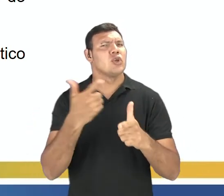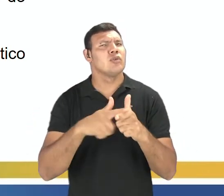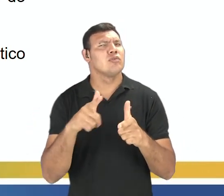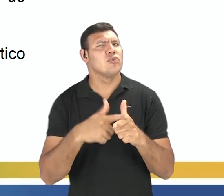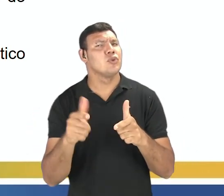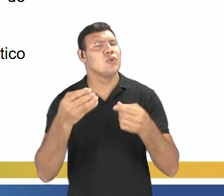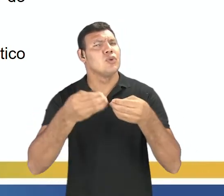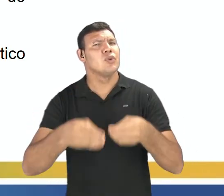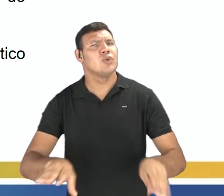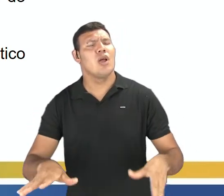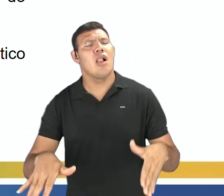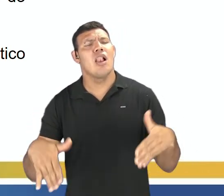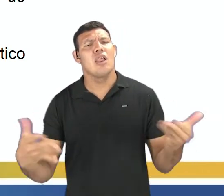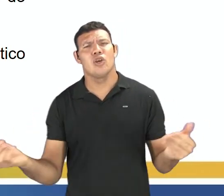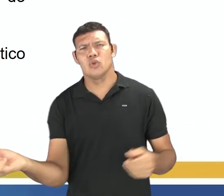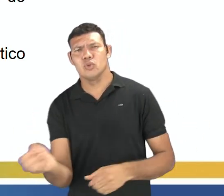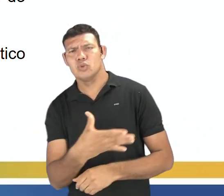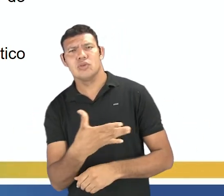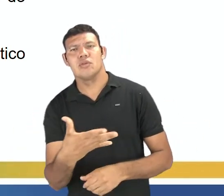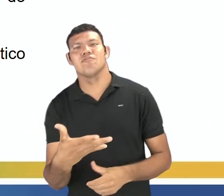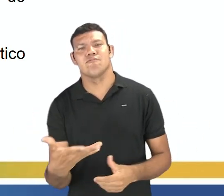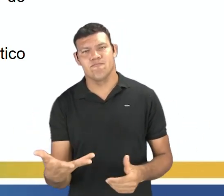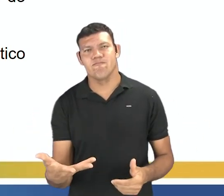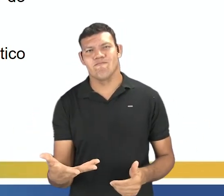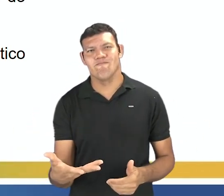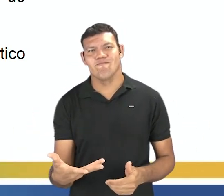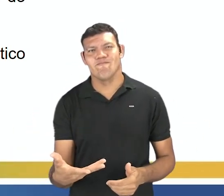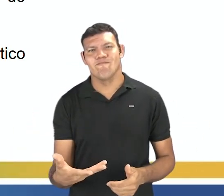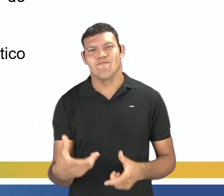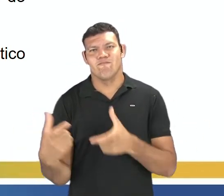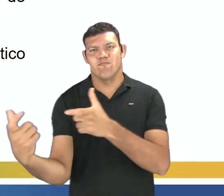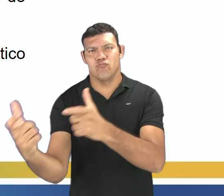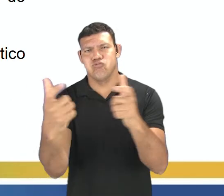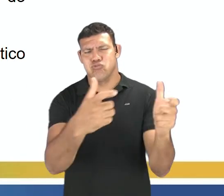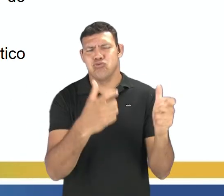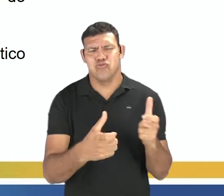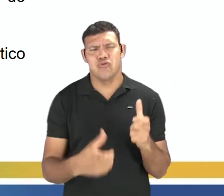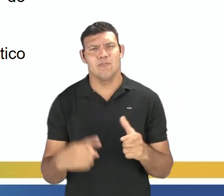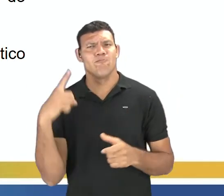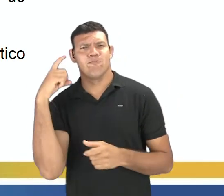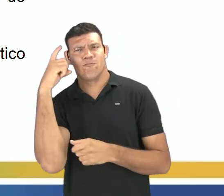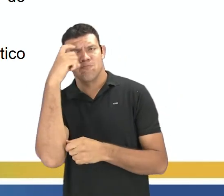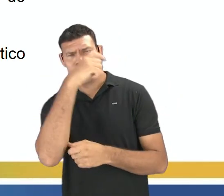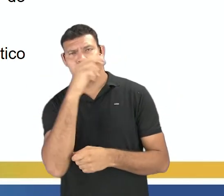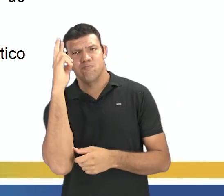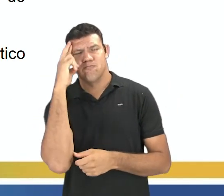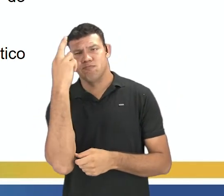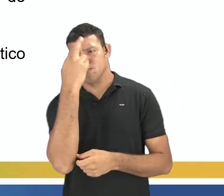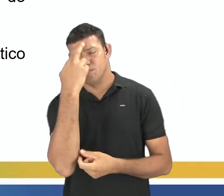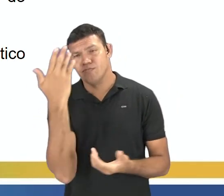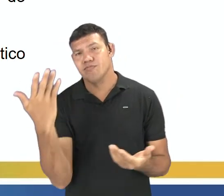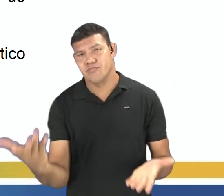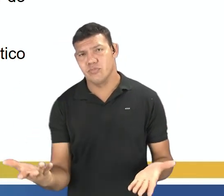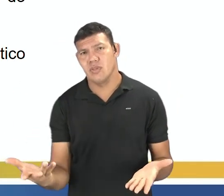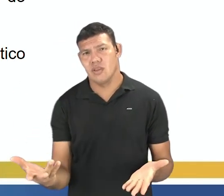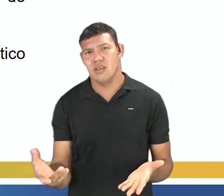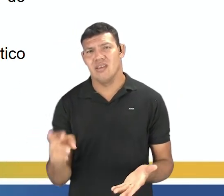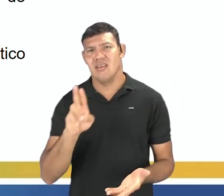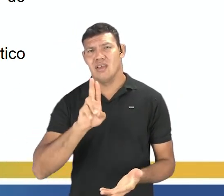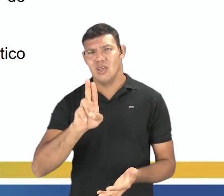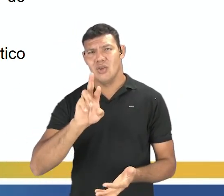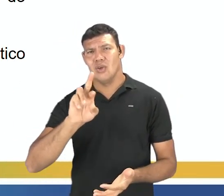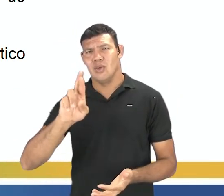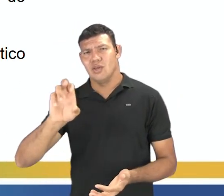que de novo para as localidades que passavam por dificuldades históricas, já que a União Soviética não